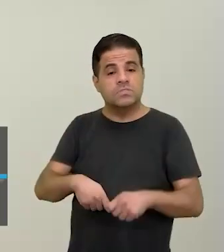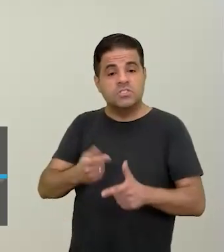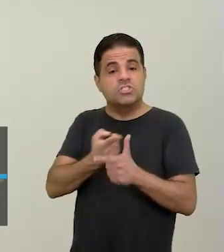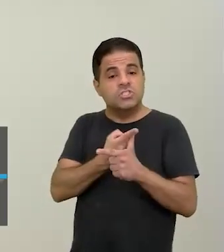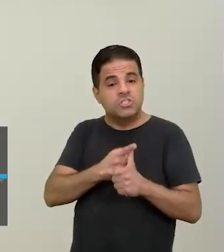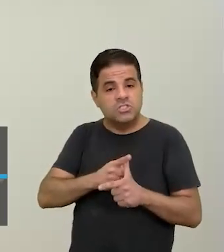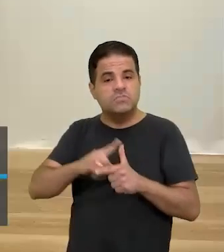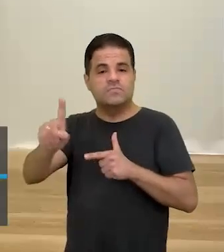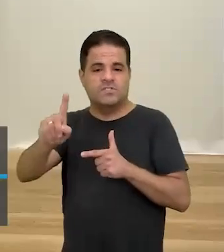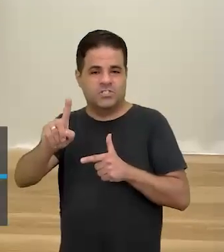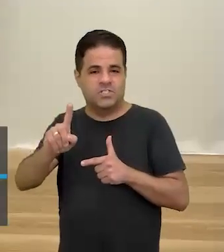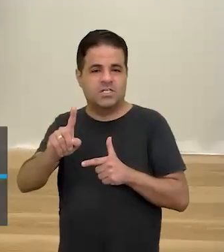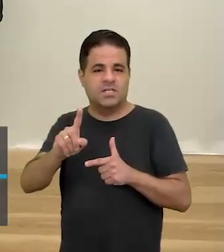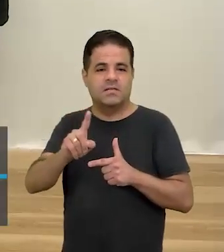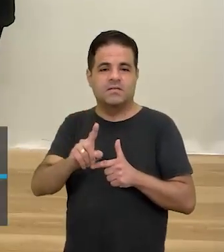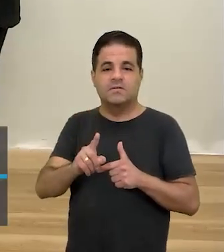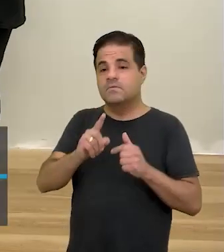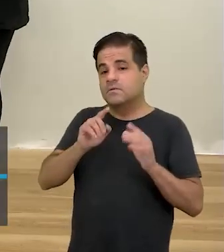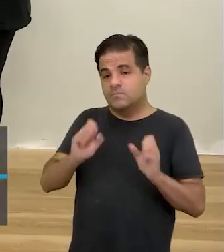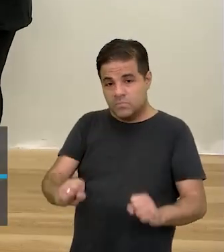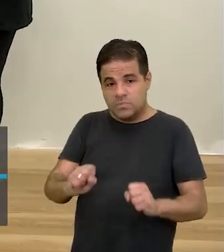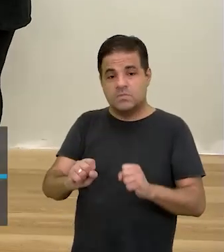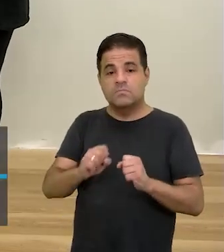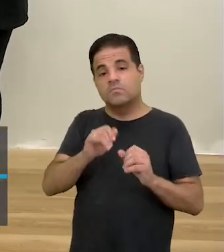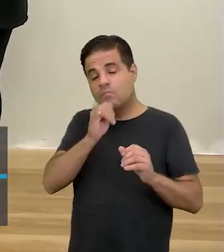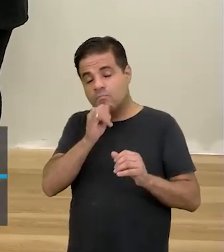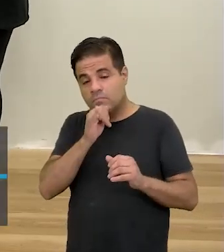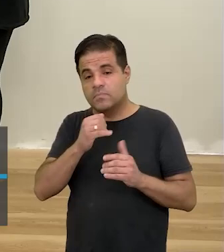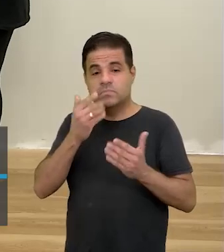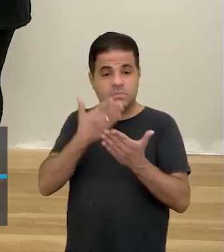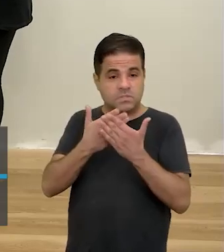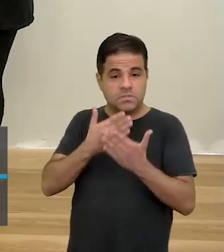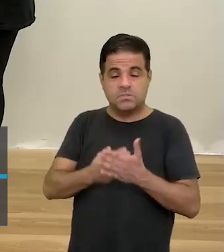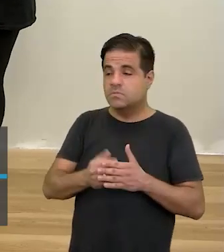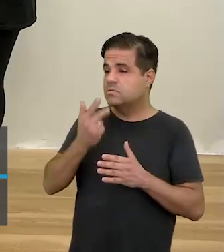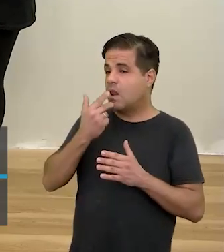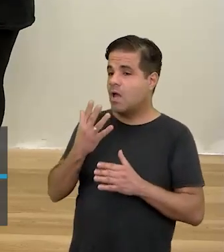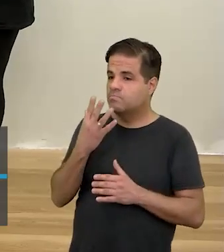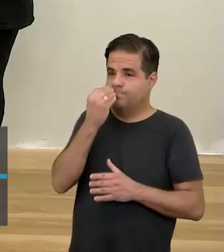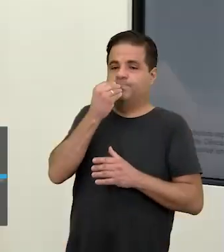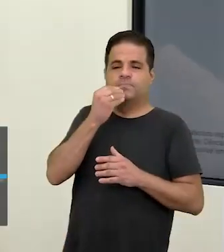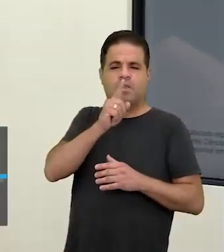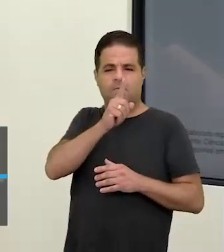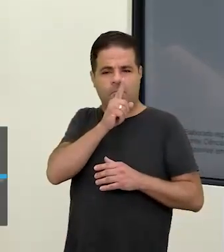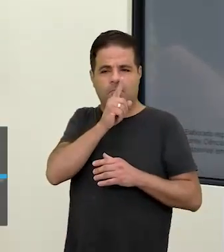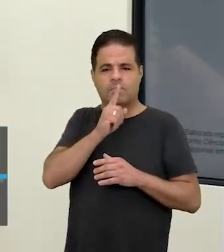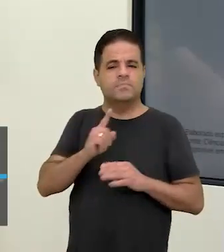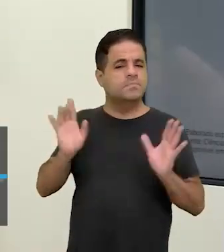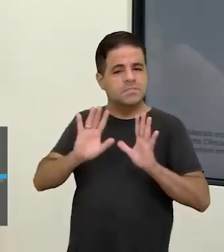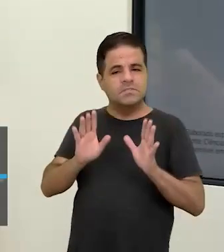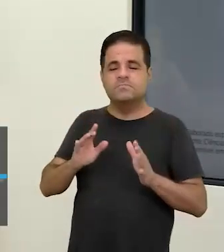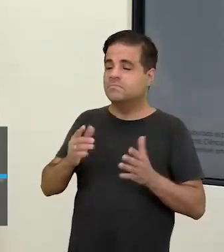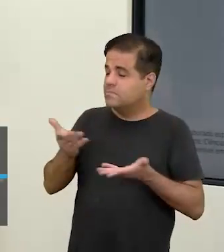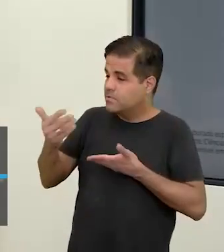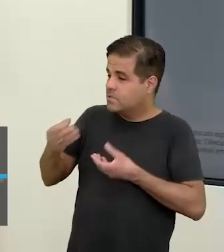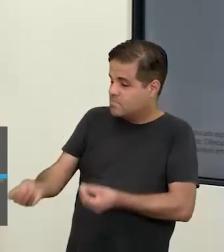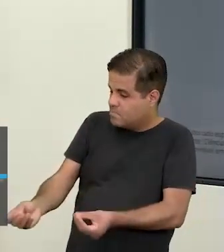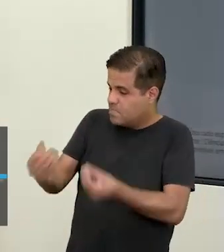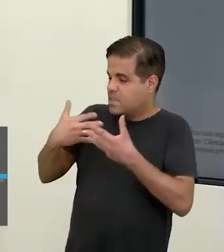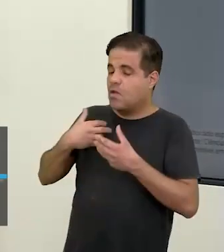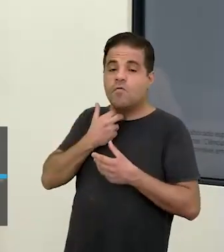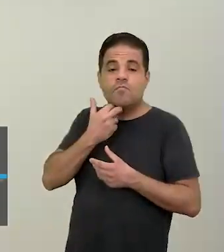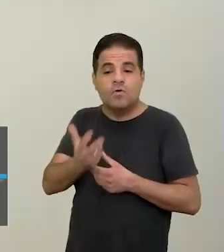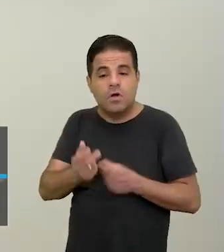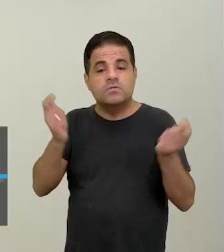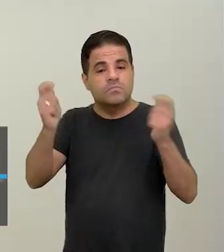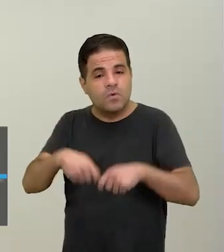as coisas. De me silenciar, por exemplo. Você poderia ter o poder com a aula que você fez de me silenciar, mas você generosamente me deu voz